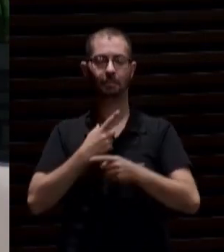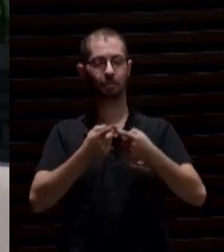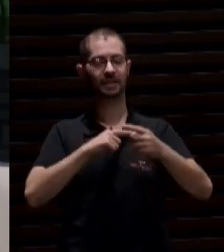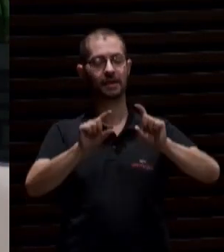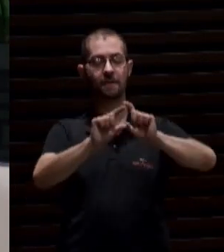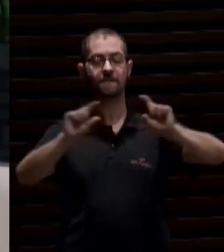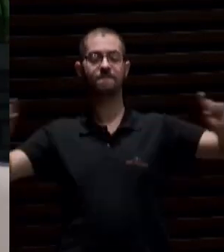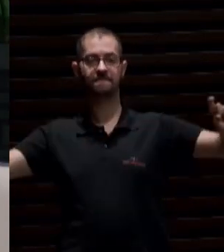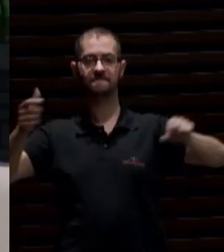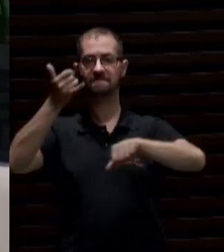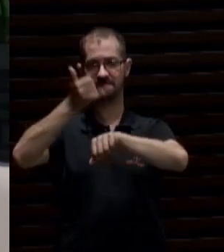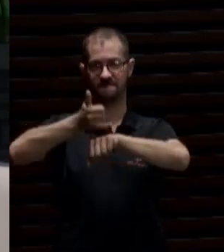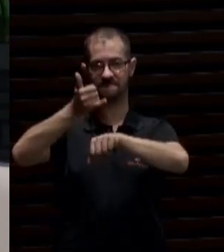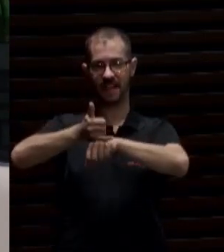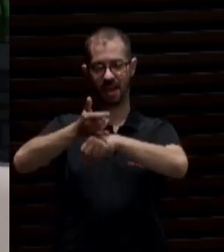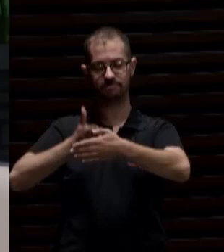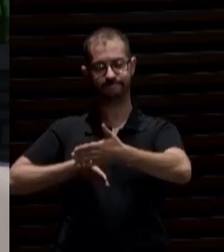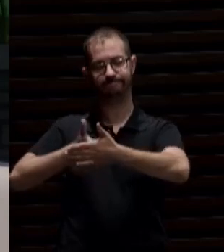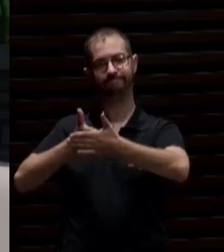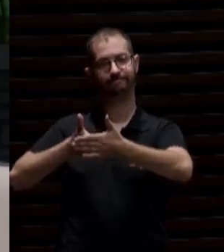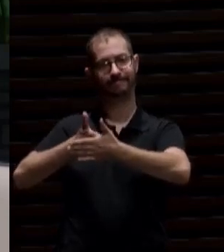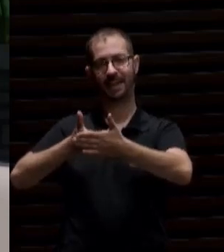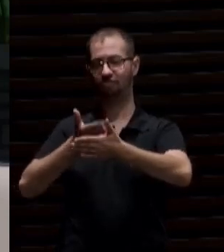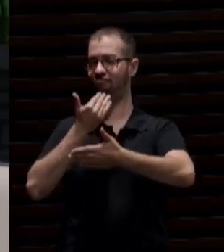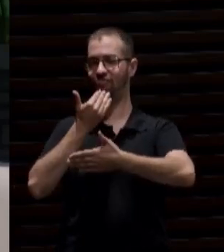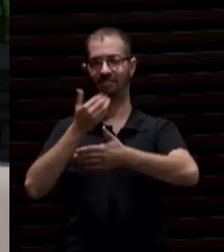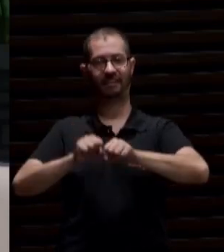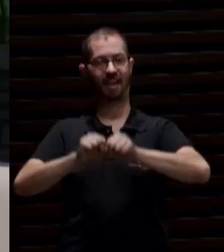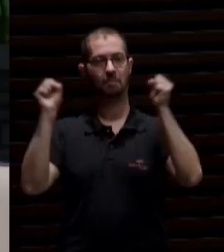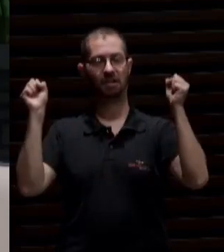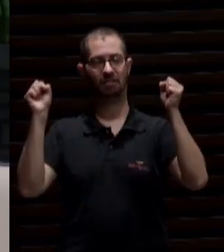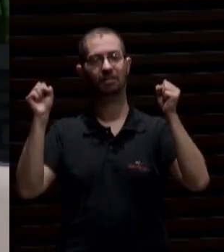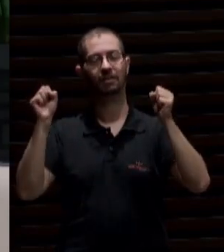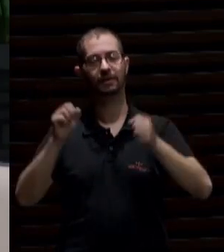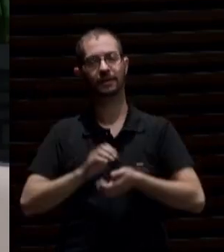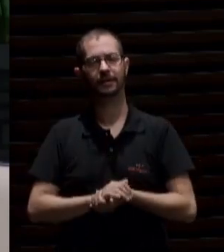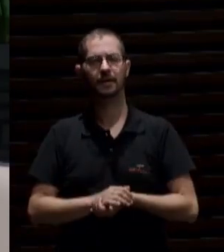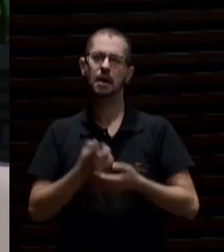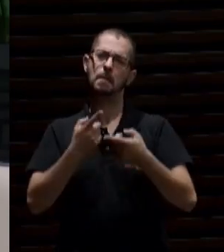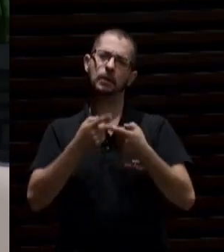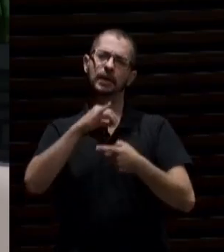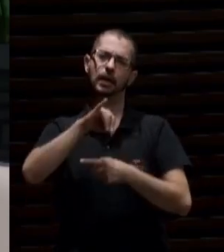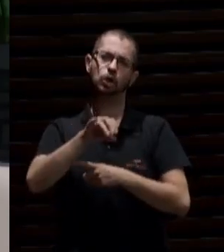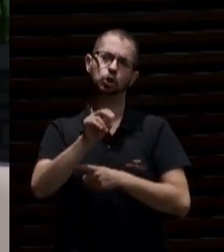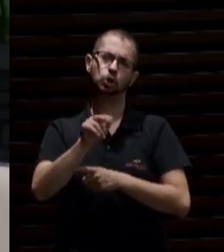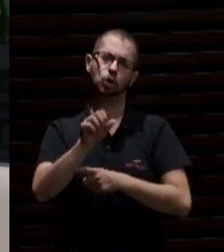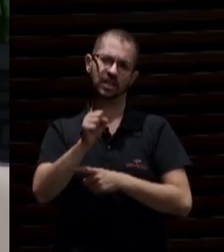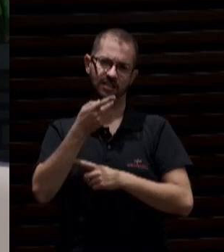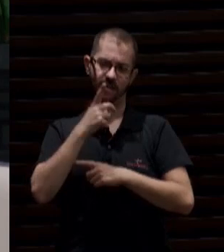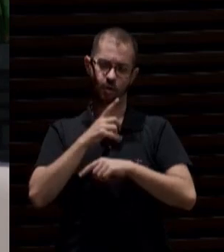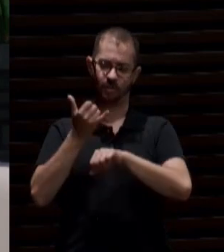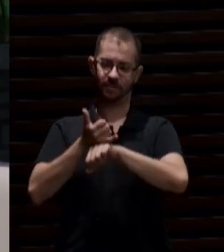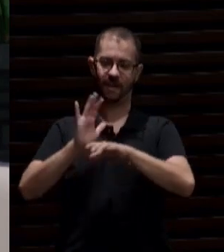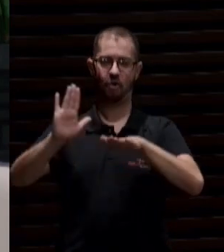janela impede que ela seja arrebentada, que ela seja aberta. Por que o Jonas está falando isso? Porque Jonas está